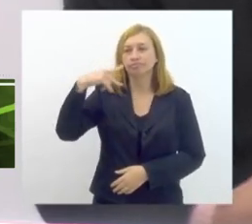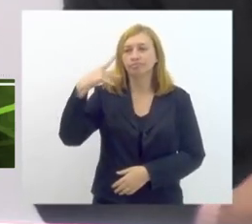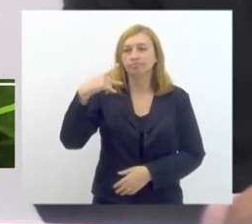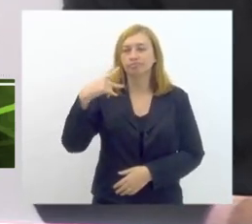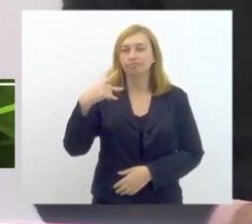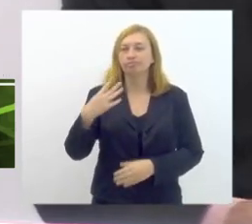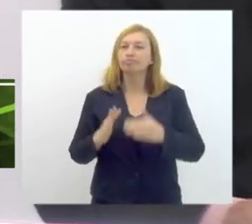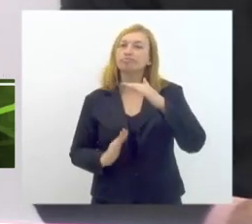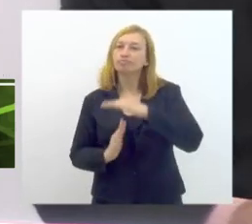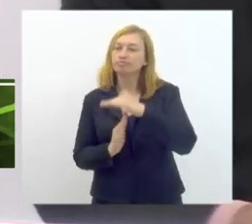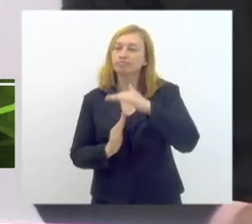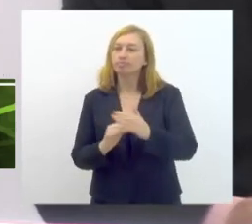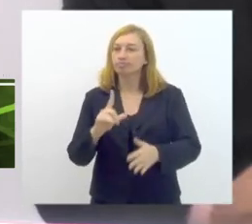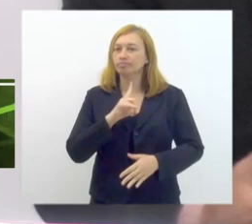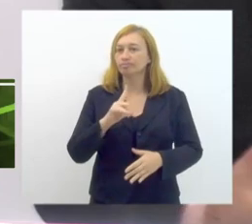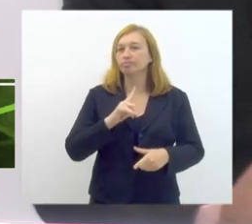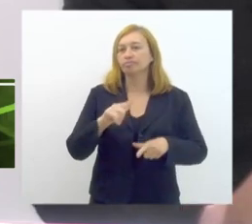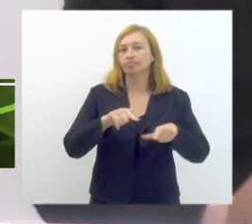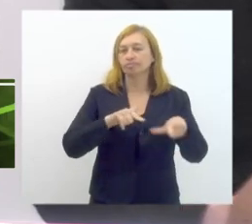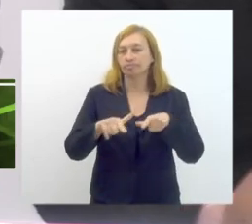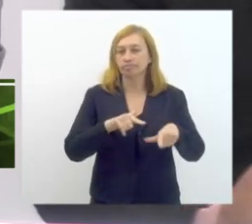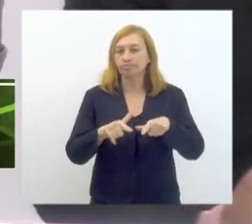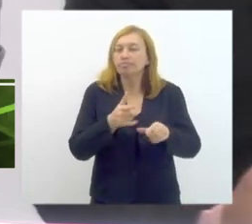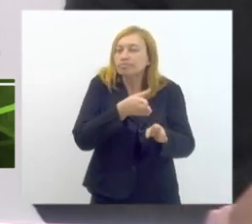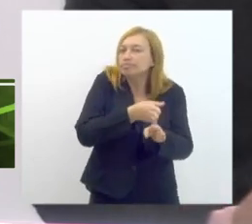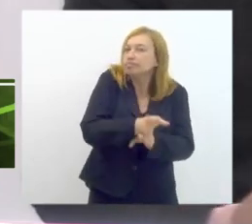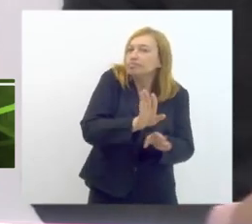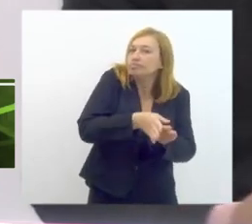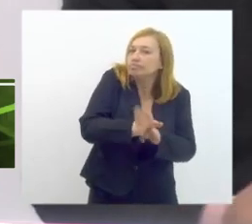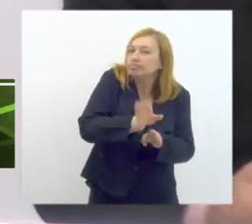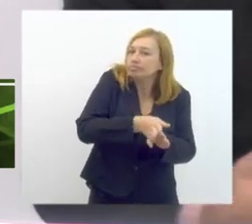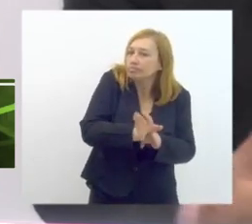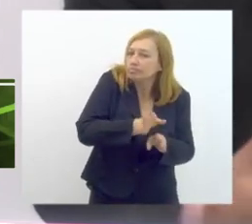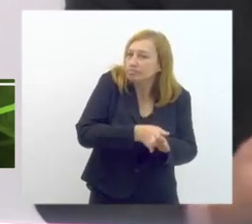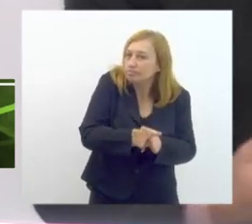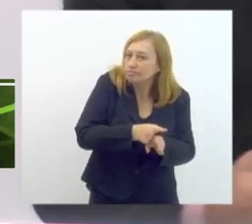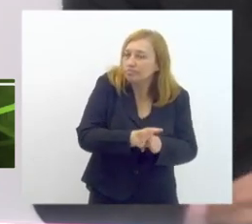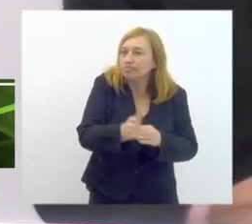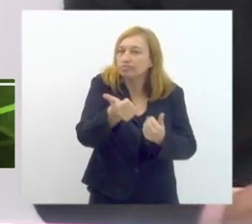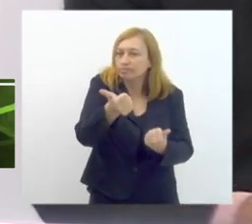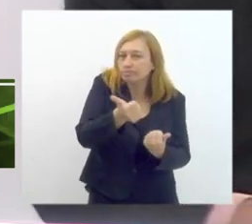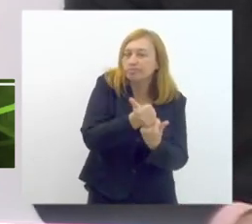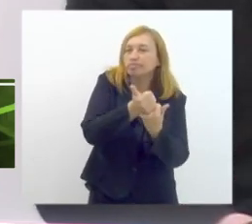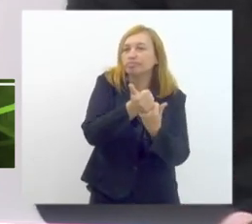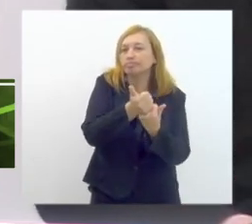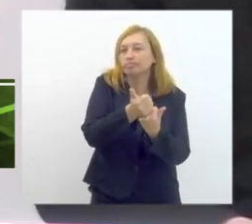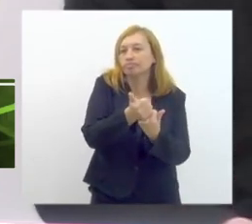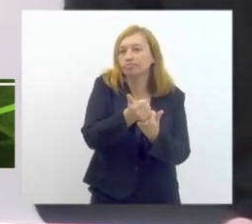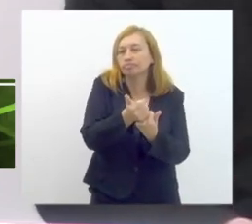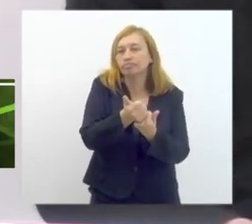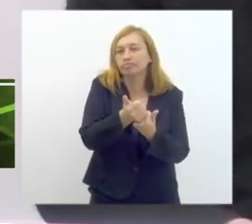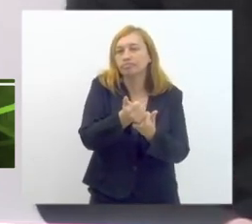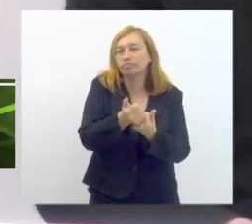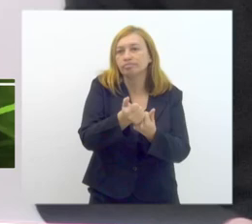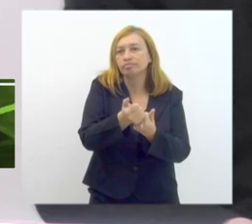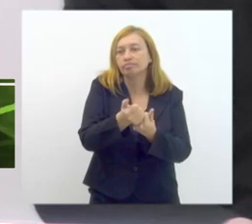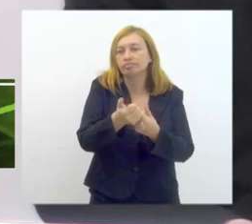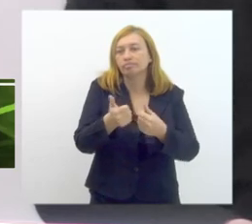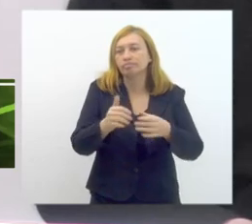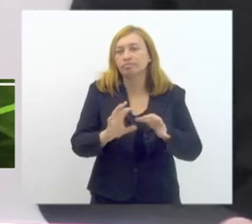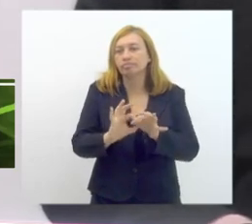ela tem um limite de atuação, que é de orientação, é de suporte, é de abrir portas nos